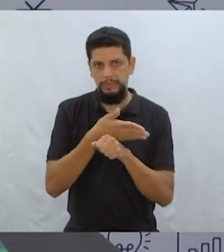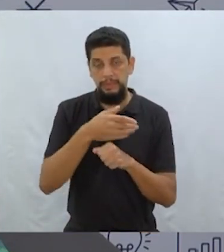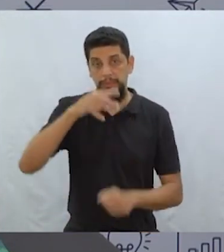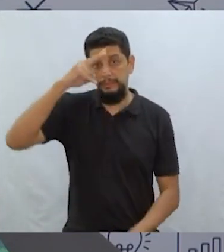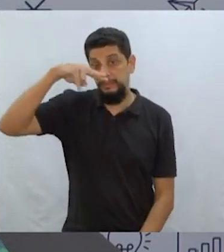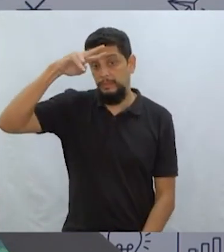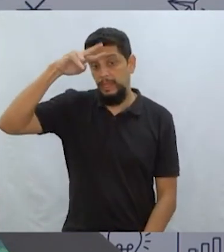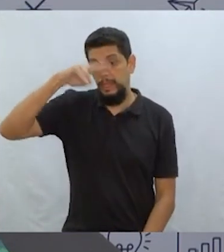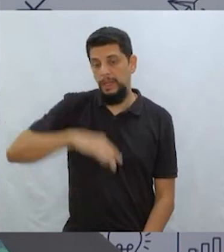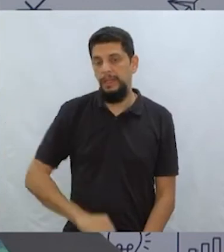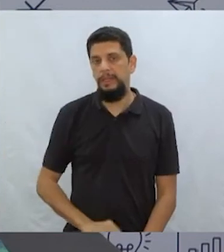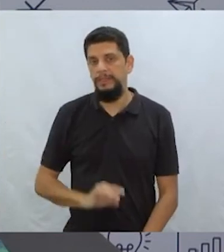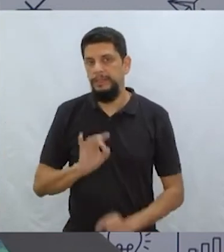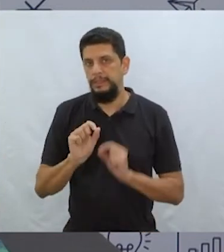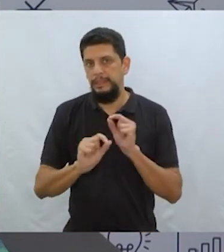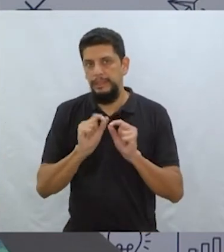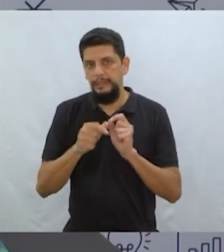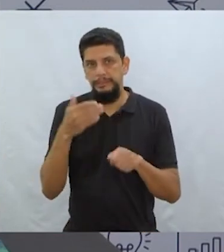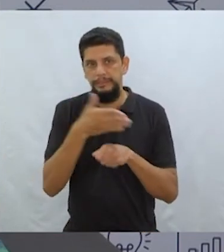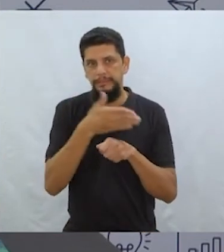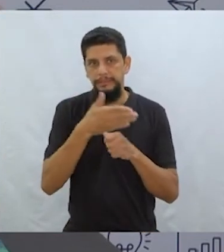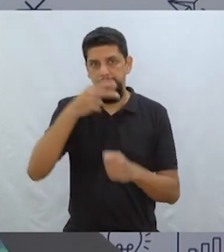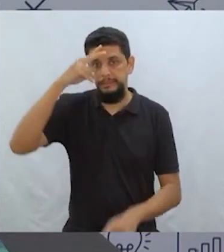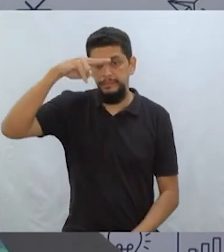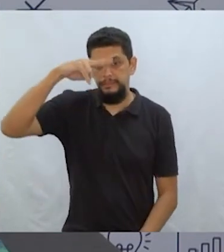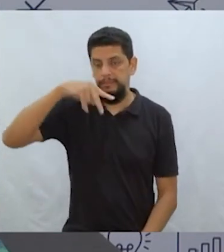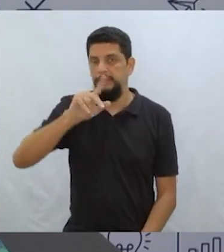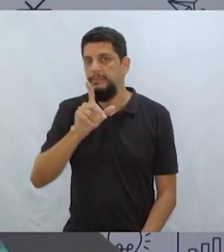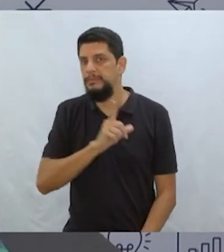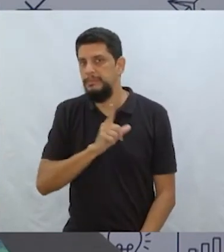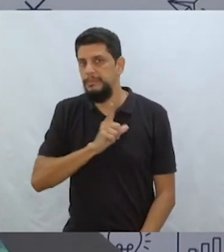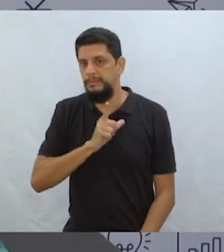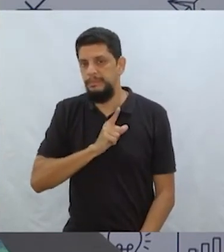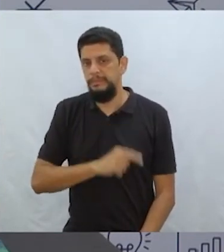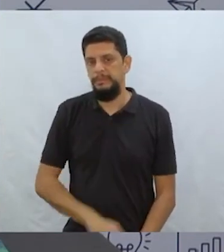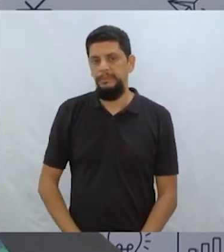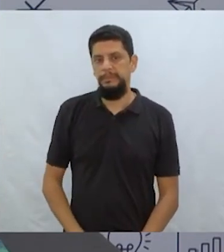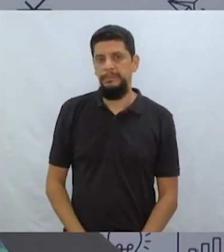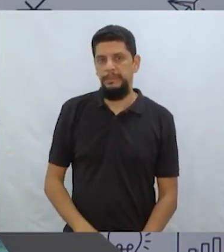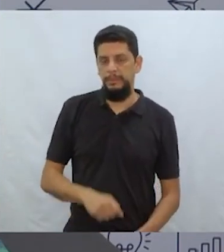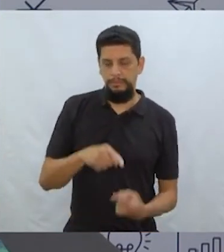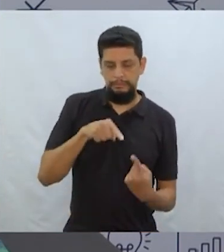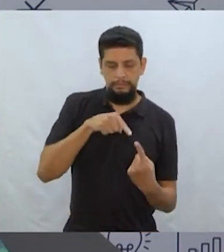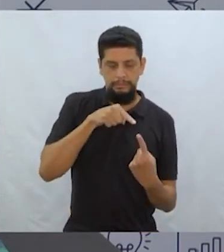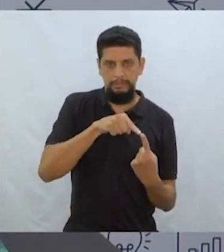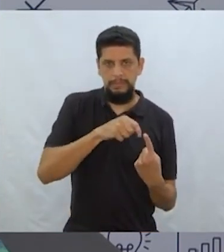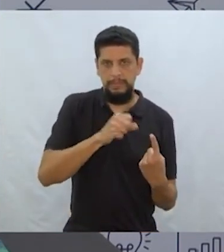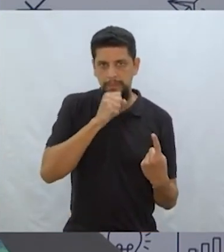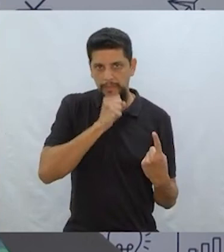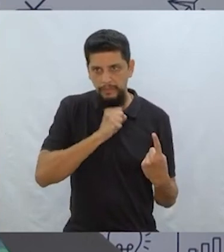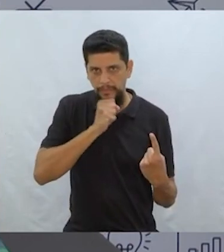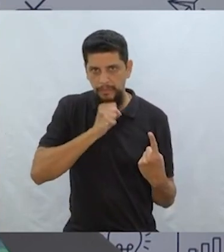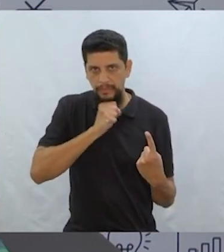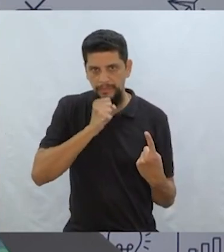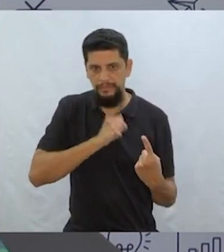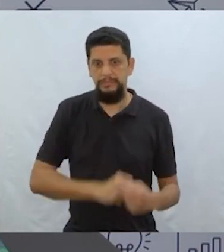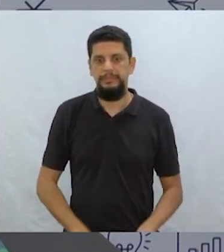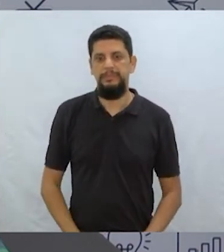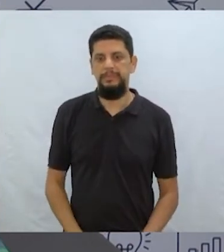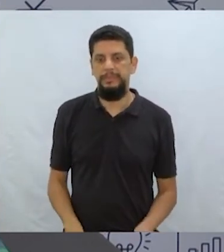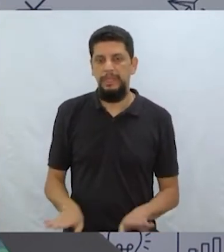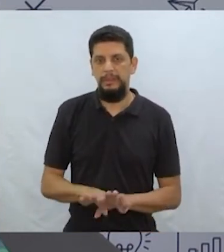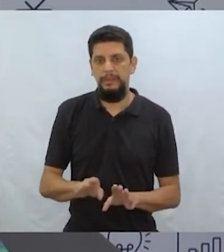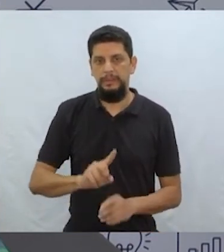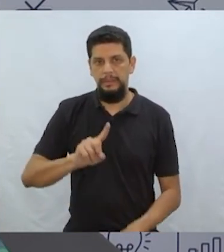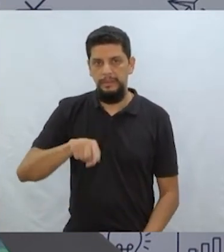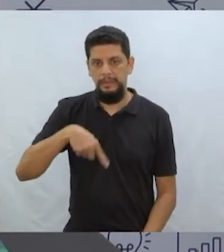mesmo da história quem participa mesmo da história nós temos ali o nosso bisavô Arquimedes que ele participa o tempo